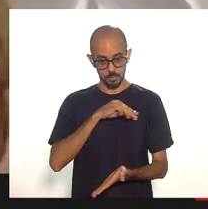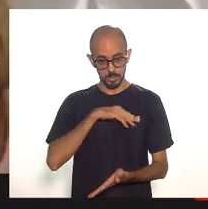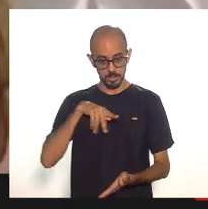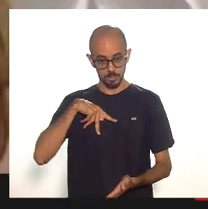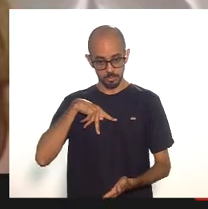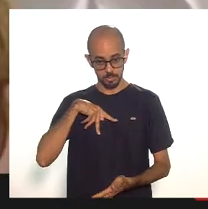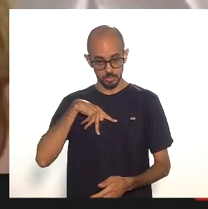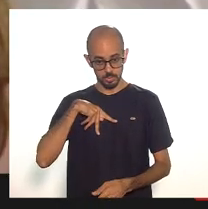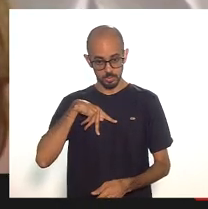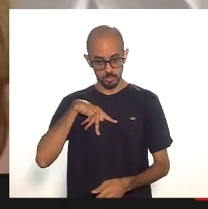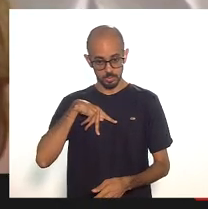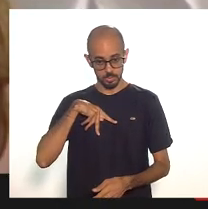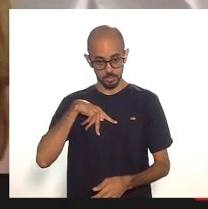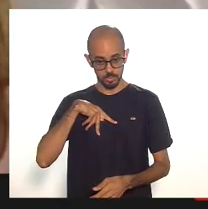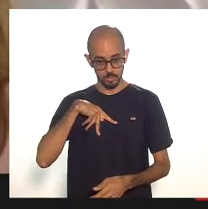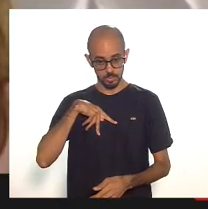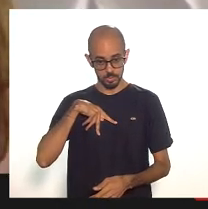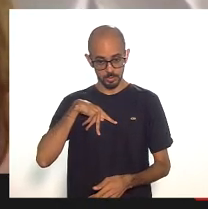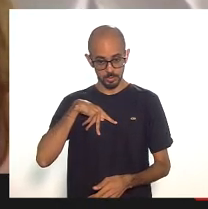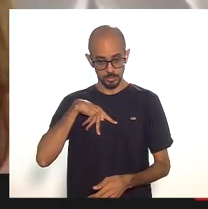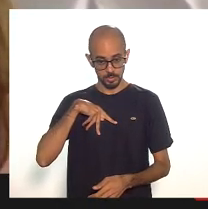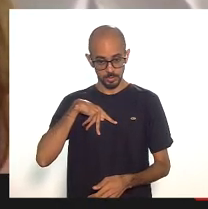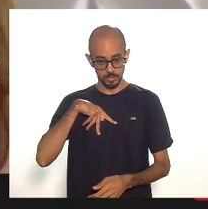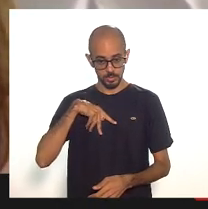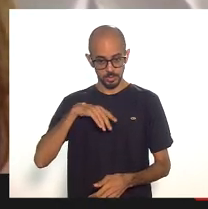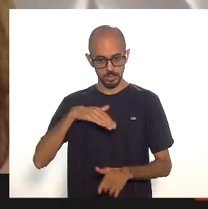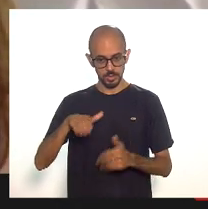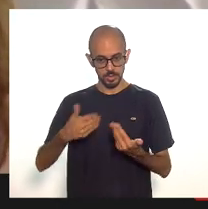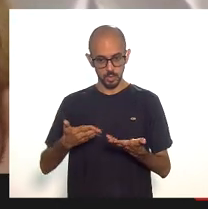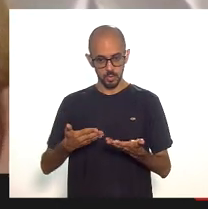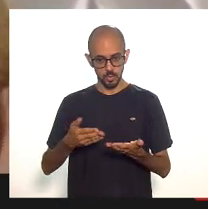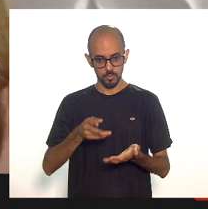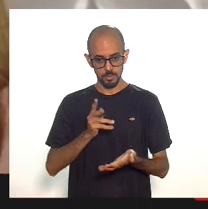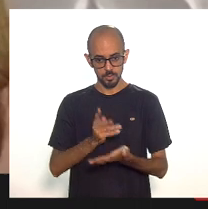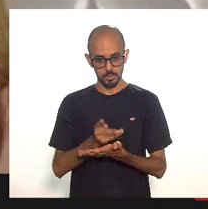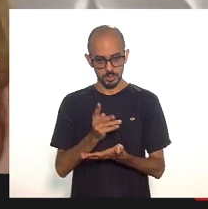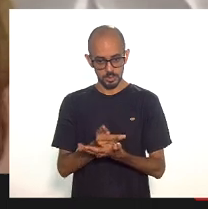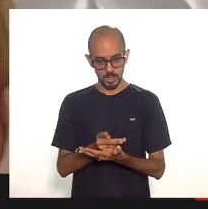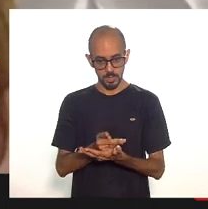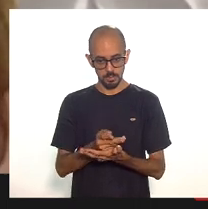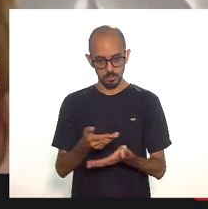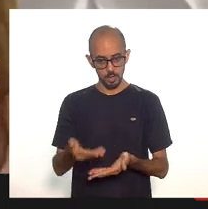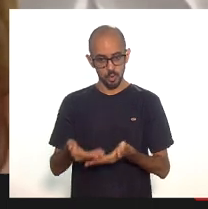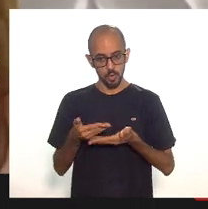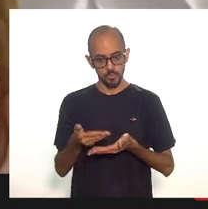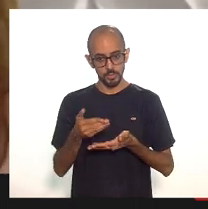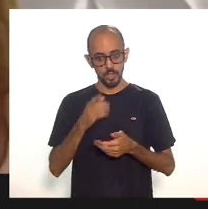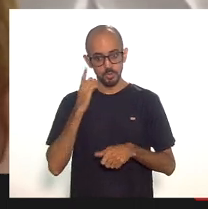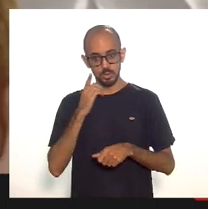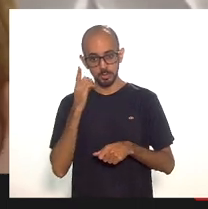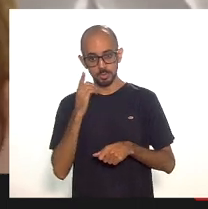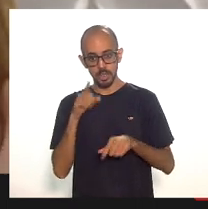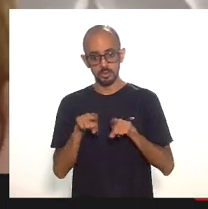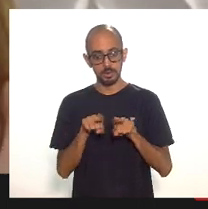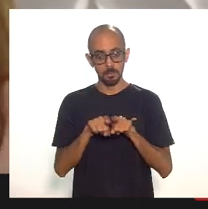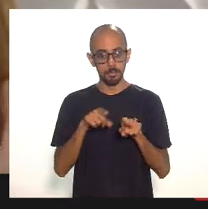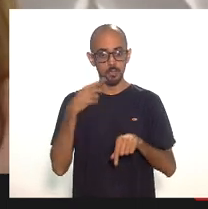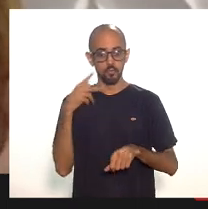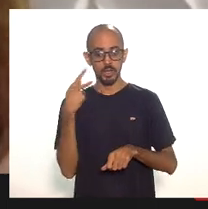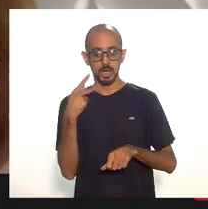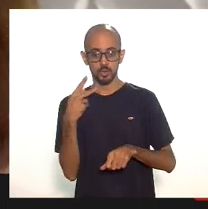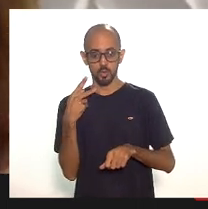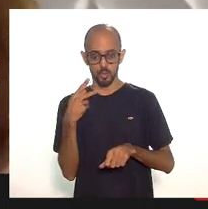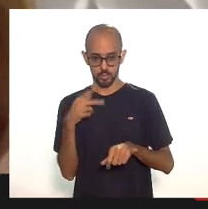fosse possível, a gente em três... Pois não. Vamos chamar sempre um deputado e um vereador. Que aí a